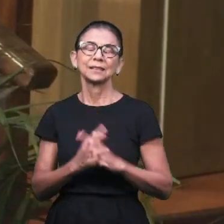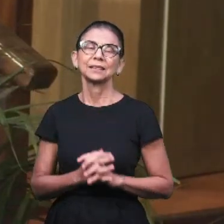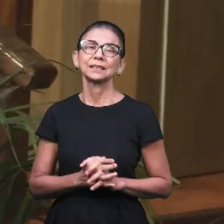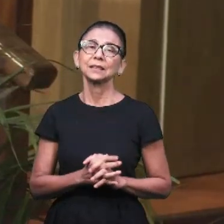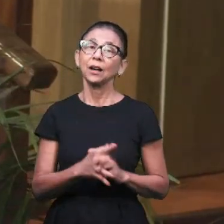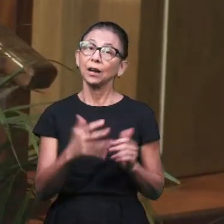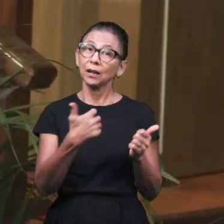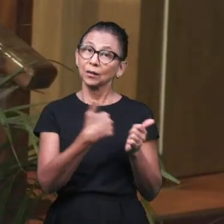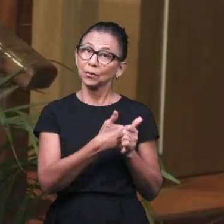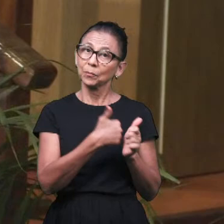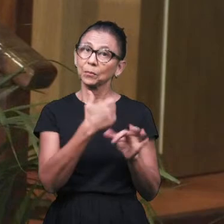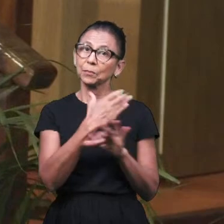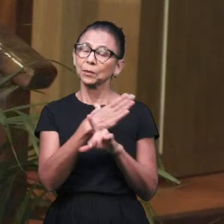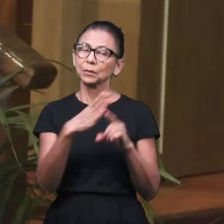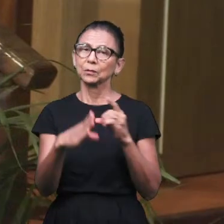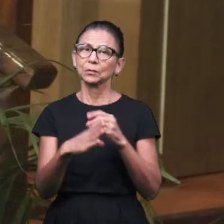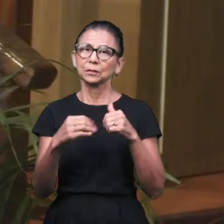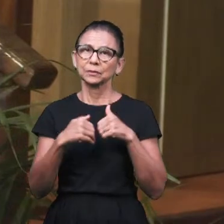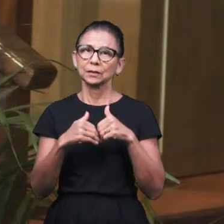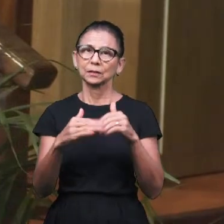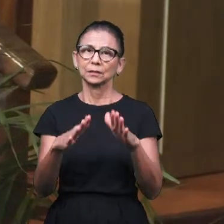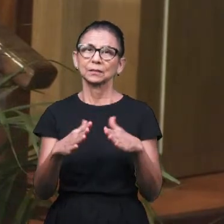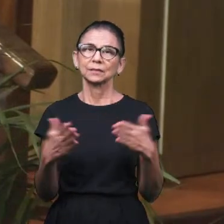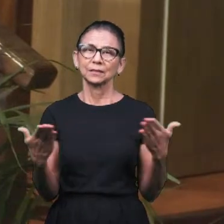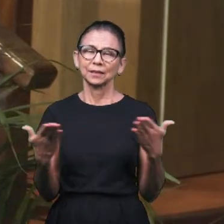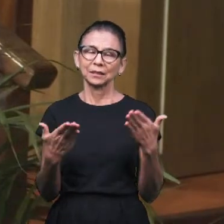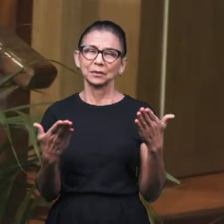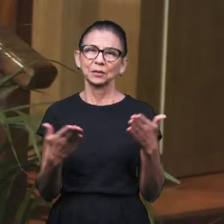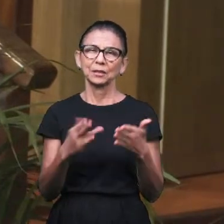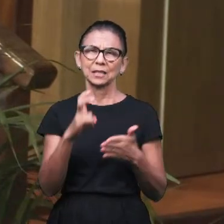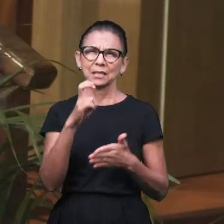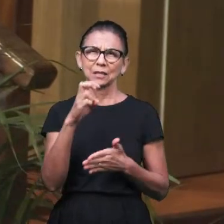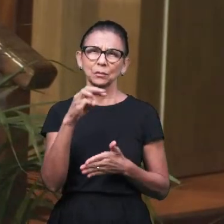acompanhe o culto que vai iniciar logo agora,